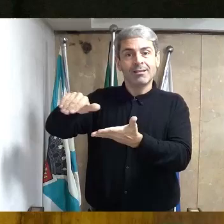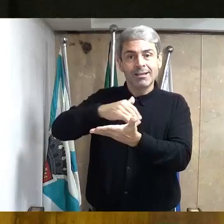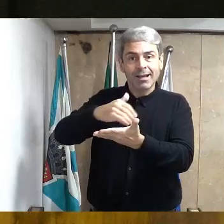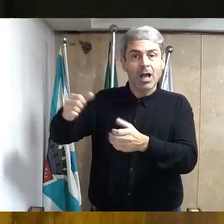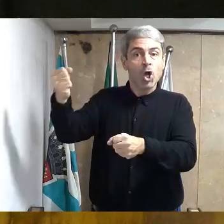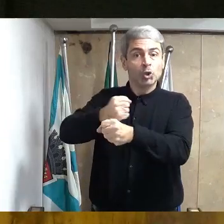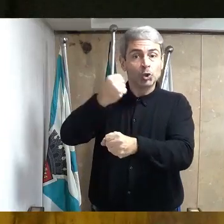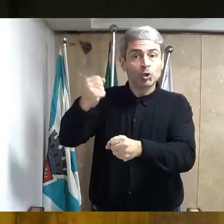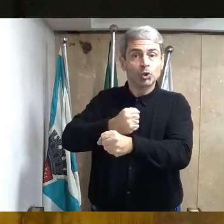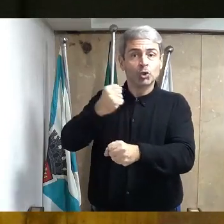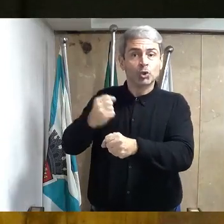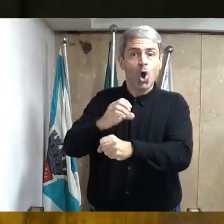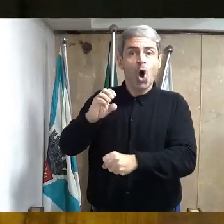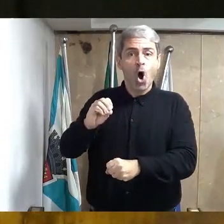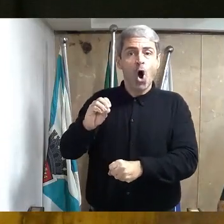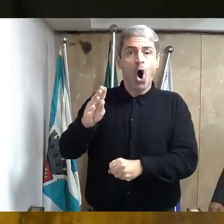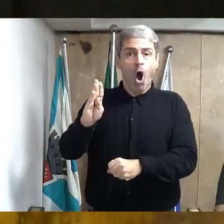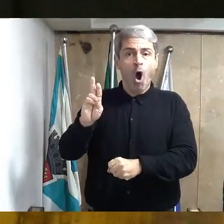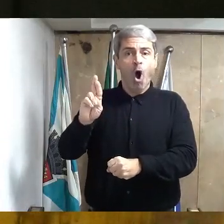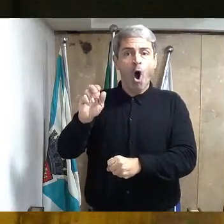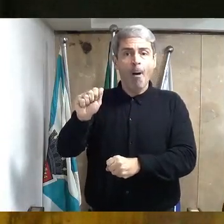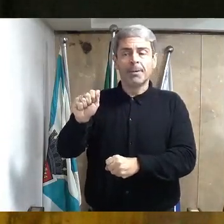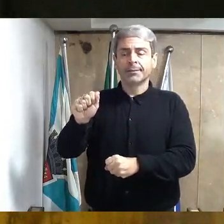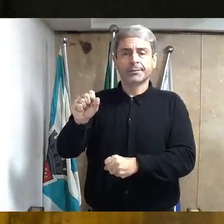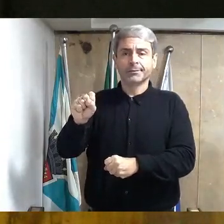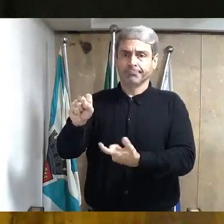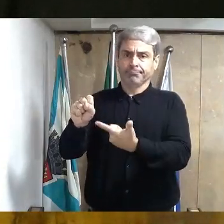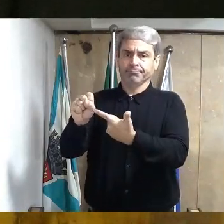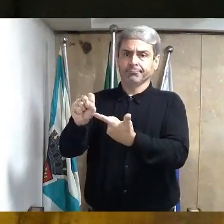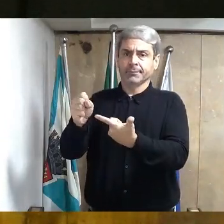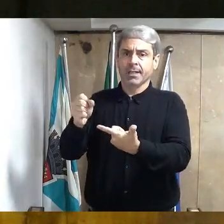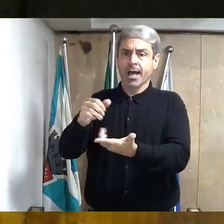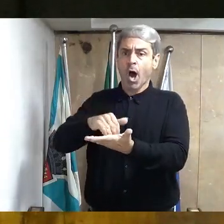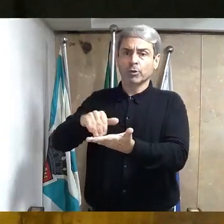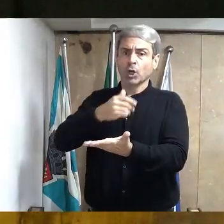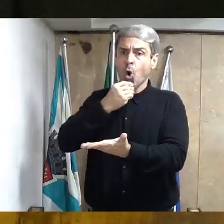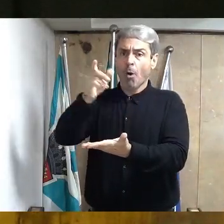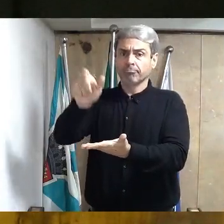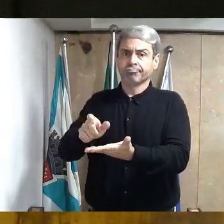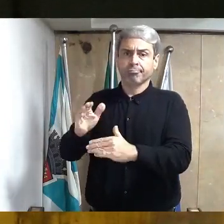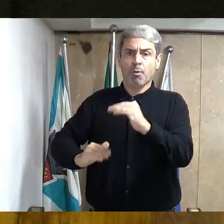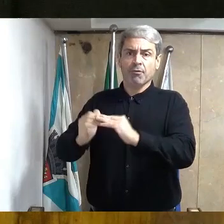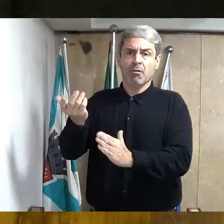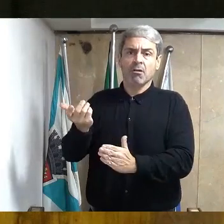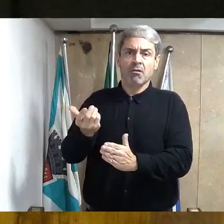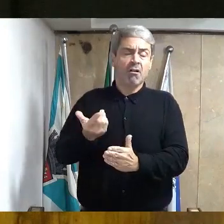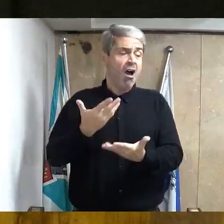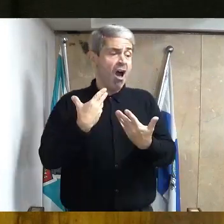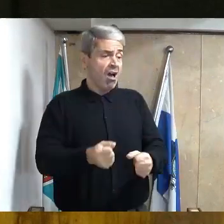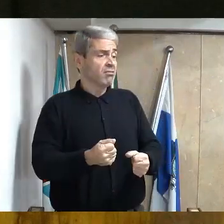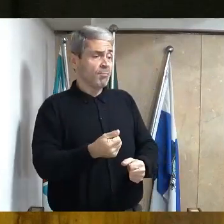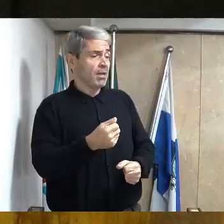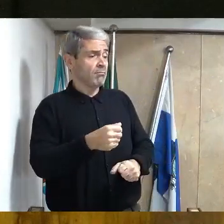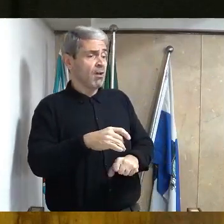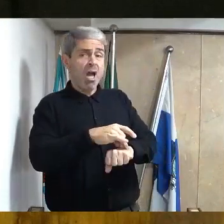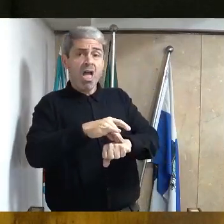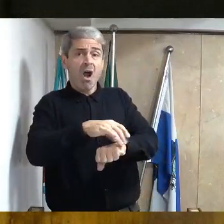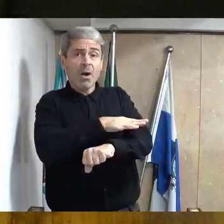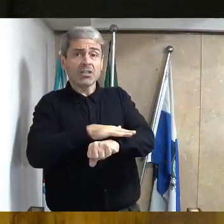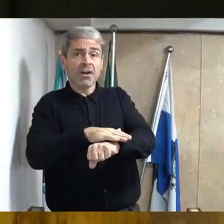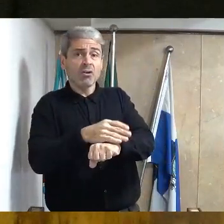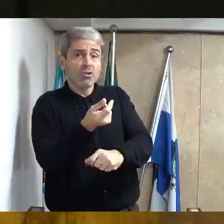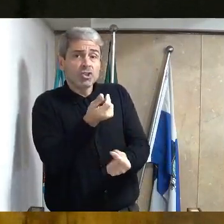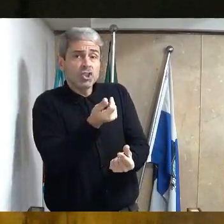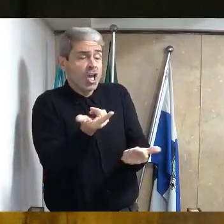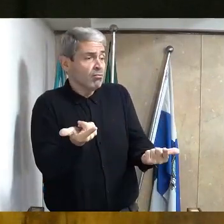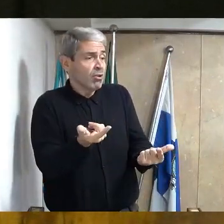mas o secretário diz que não está recebendo asfalto. Mas a empresa do asfalto está recebendo. Aí eu não entendo isso.